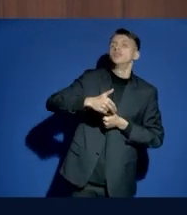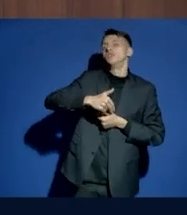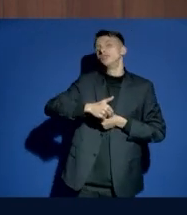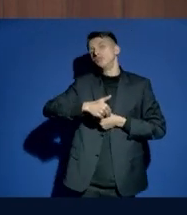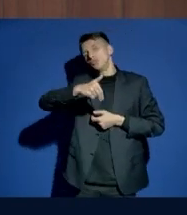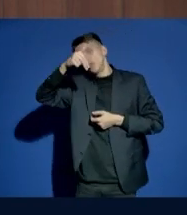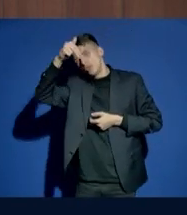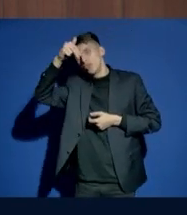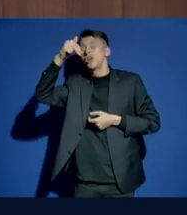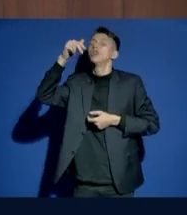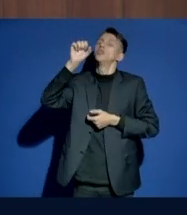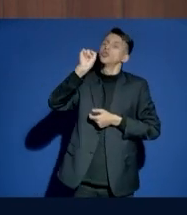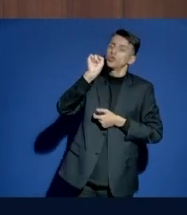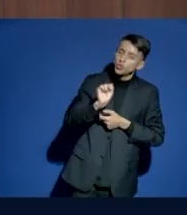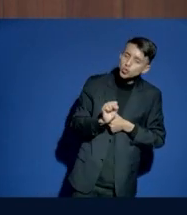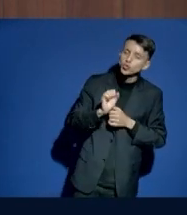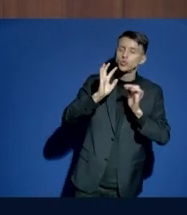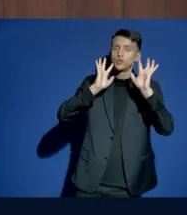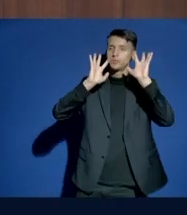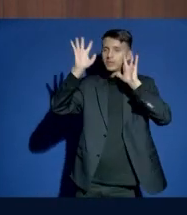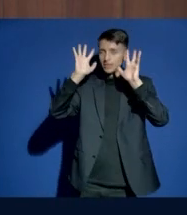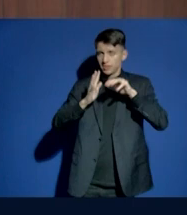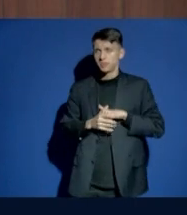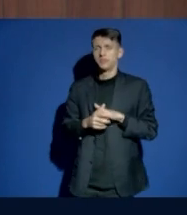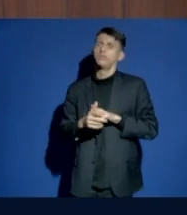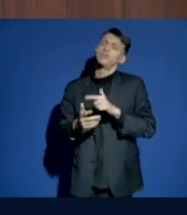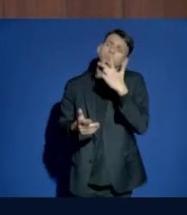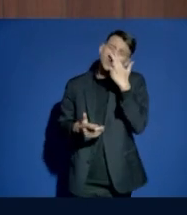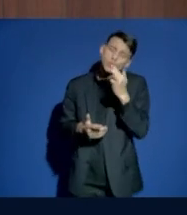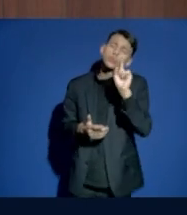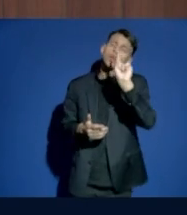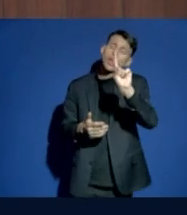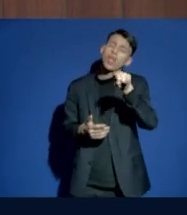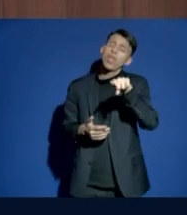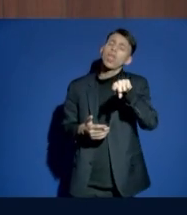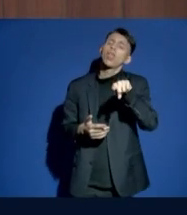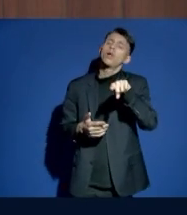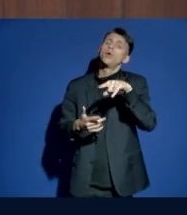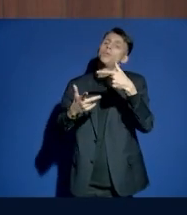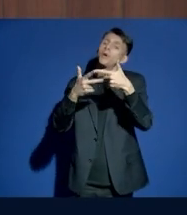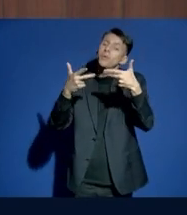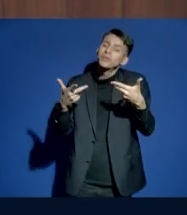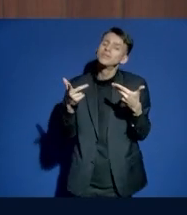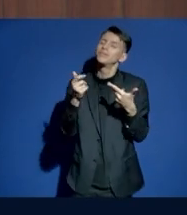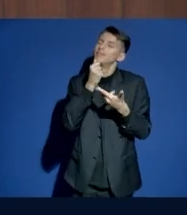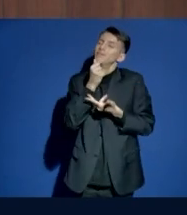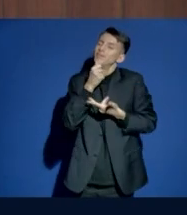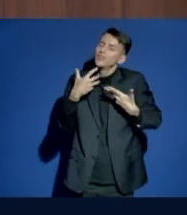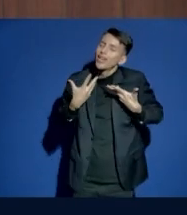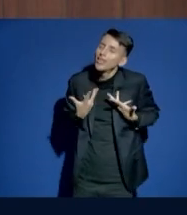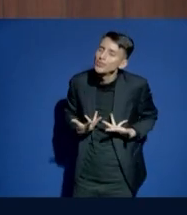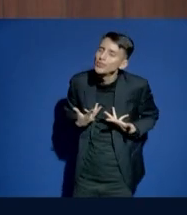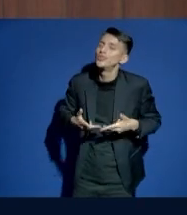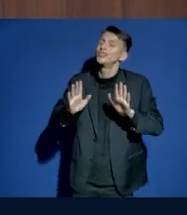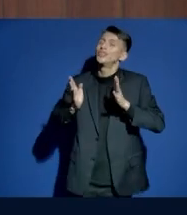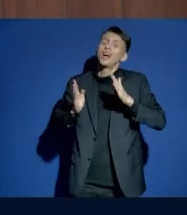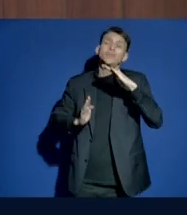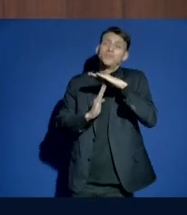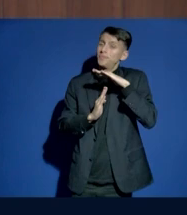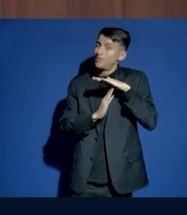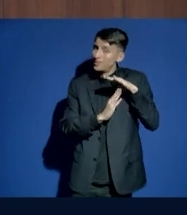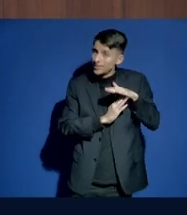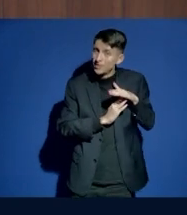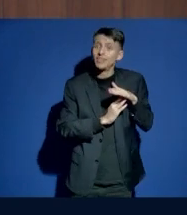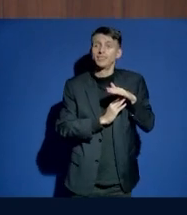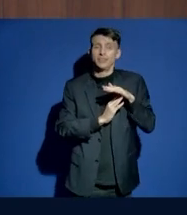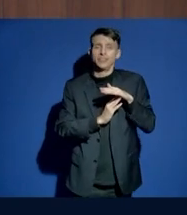Sul não é quer dizer isto eu acho que é algo que já cansou ou seja nós já esgotamos a saída pelo